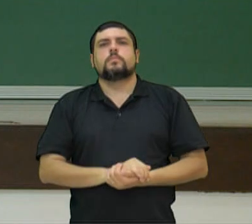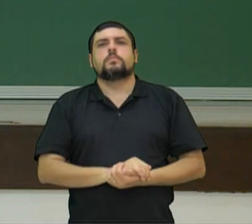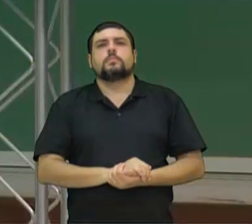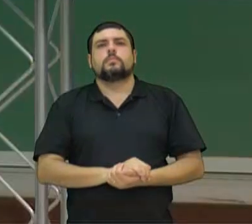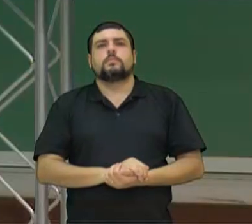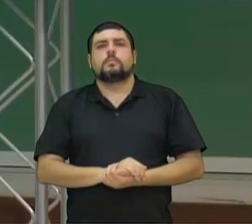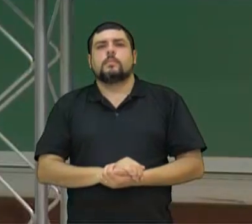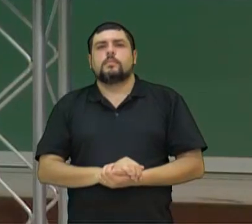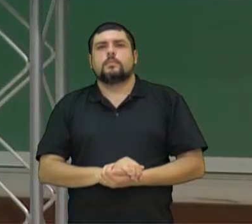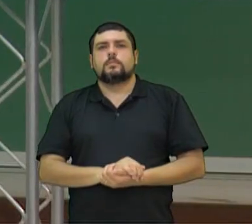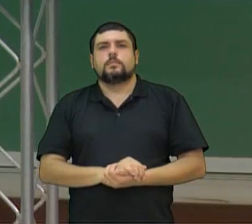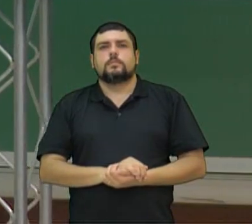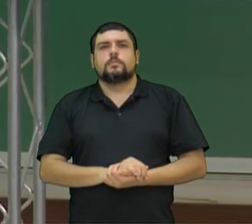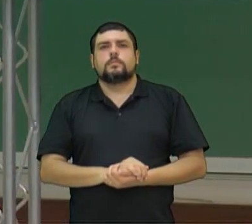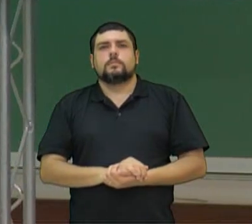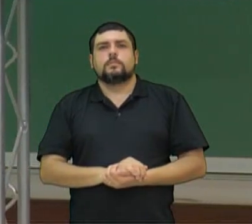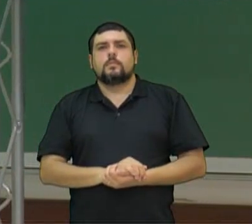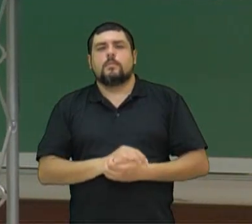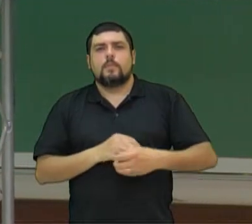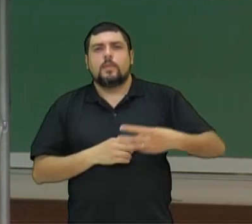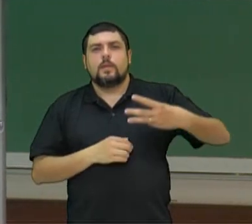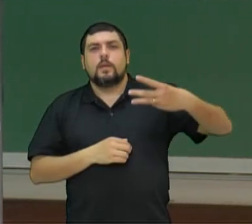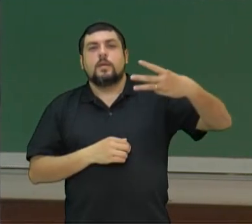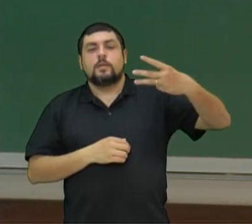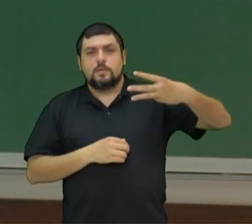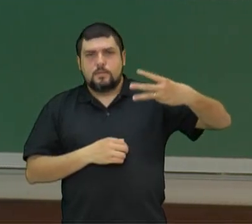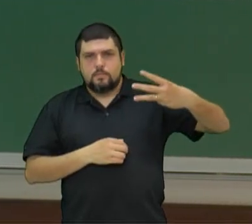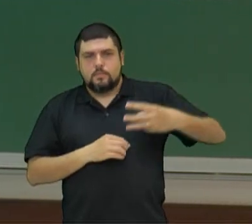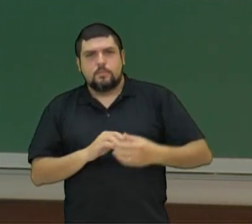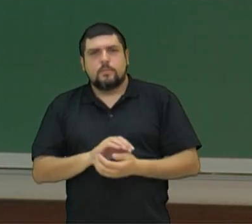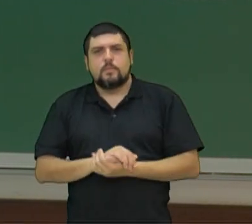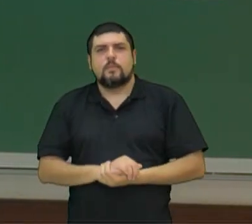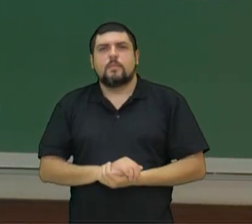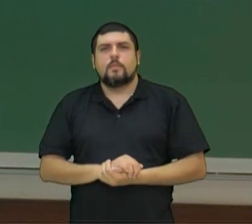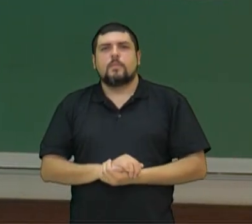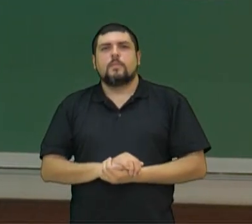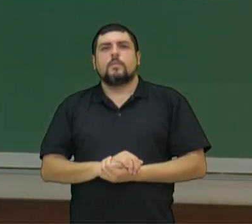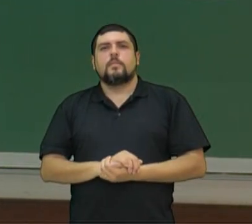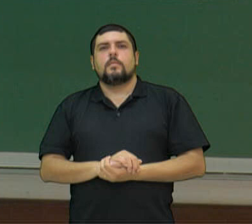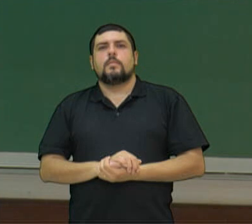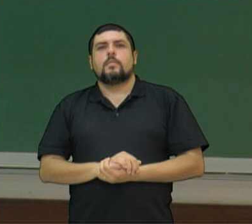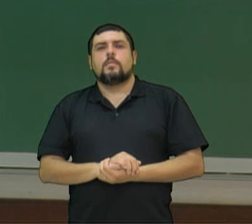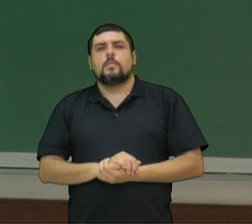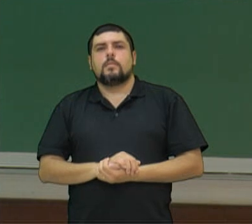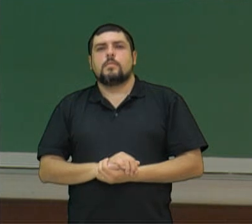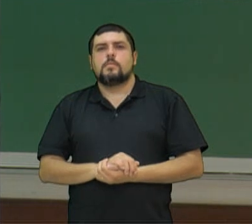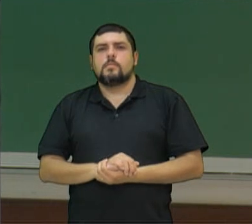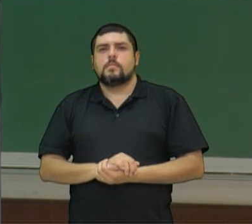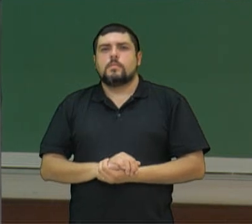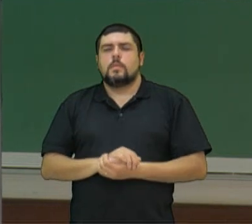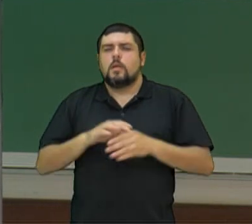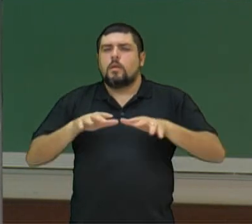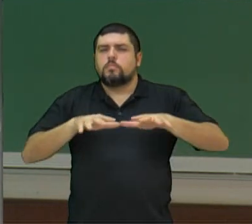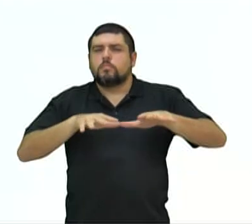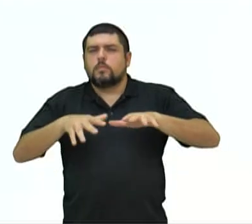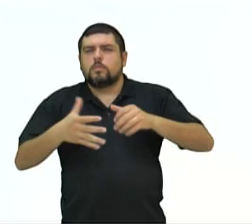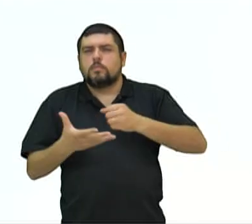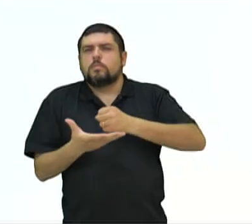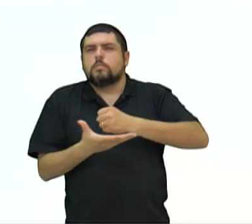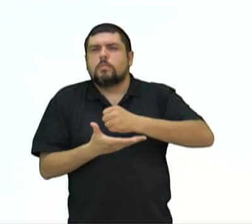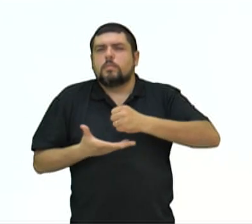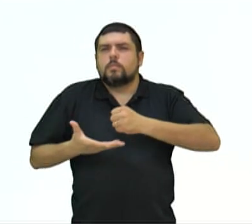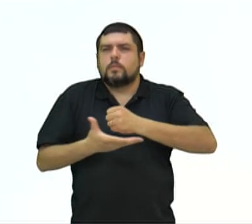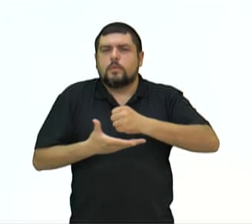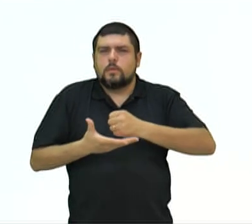Nossa terceira atividade de hoje. Quais são, então, são movimentos básicos do nado sincronizado?